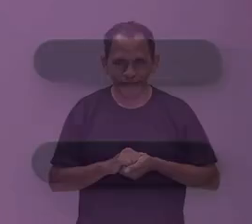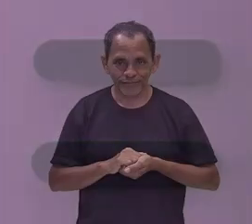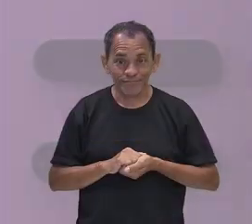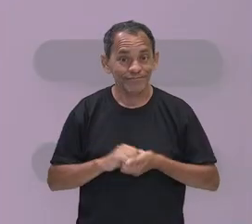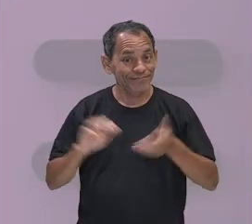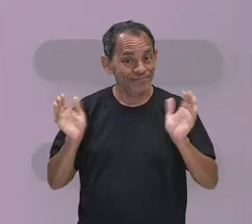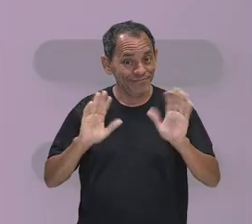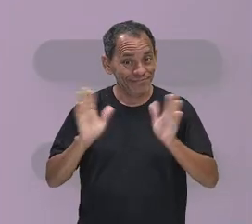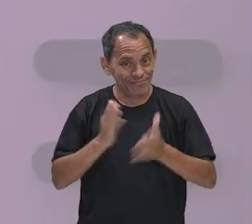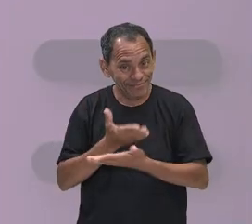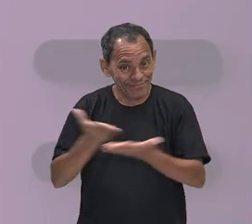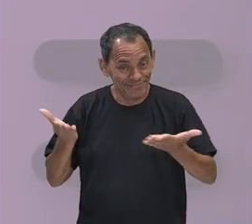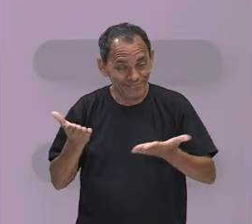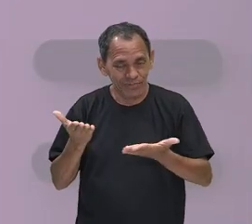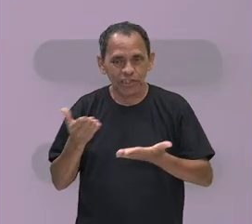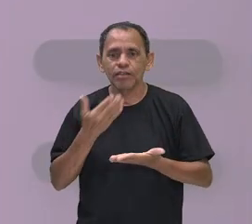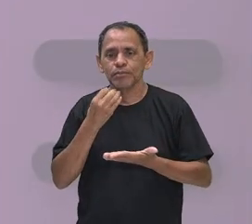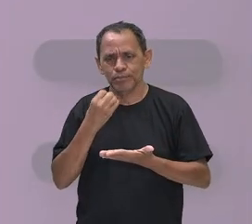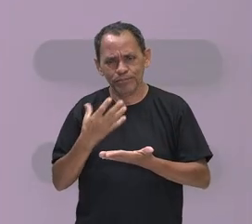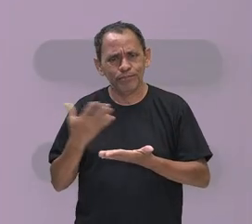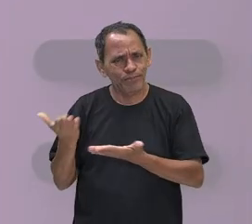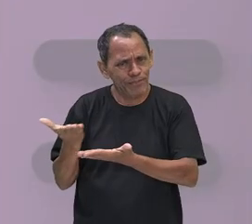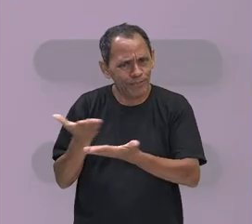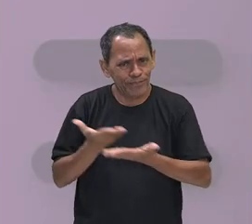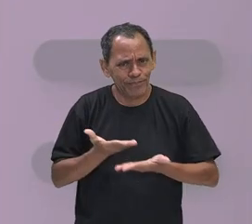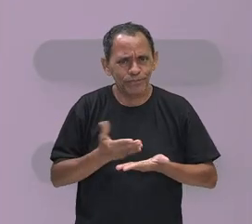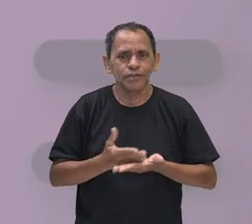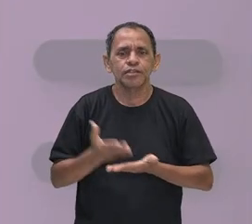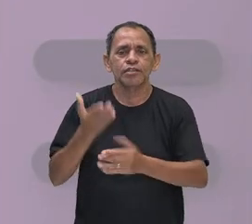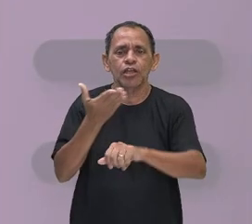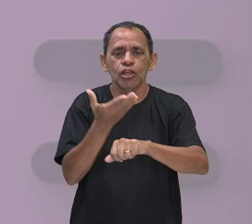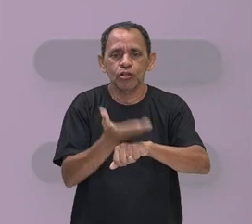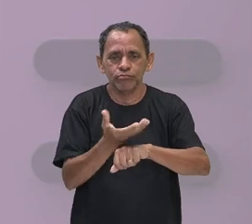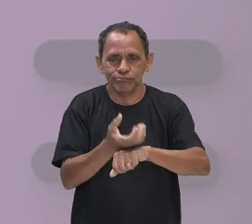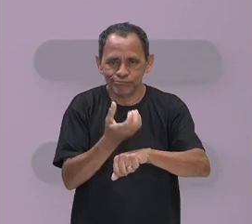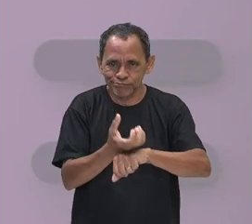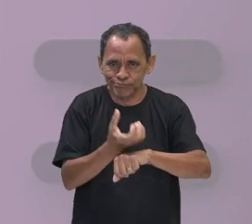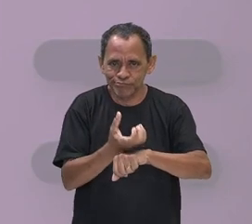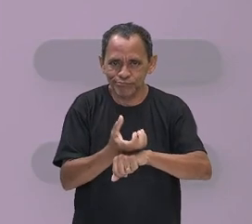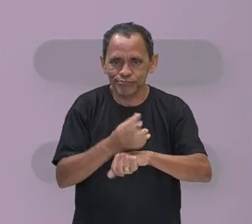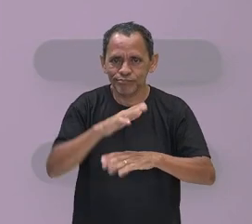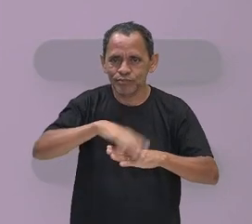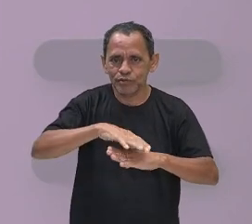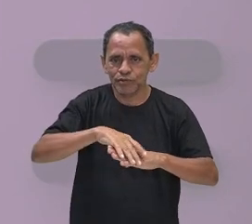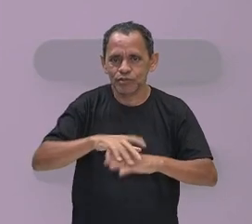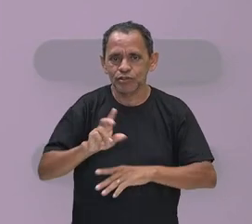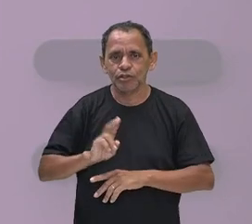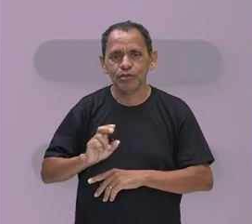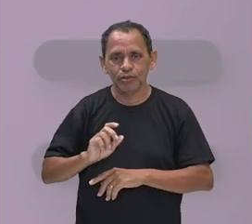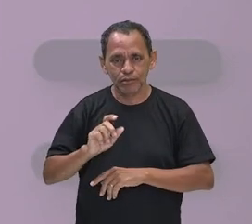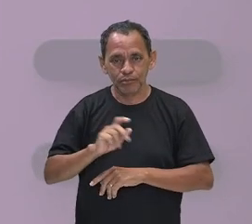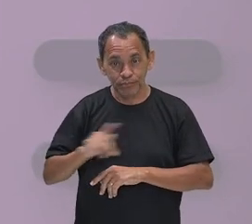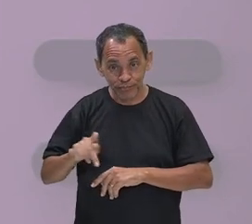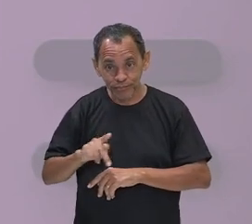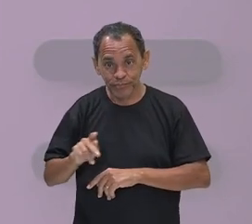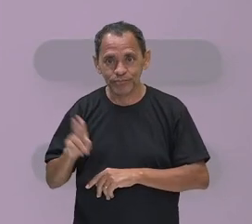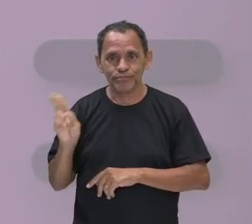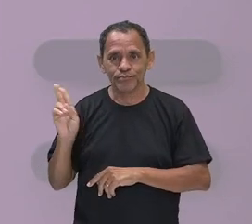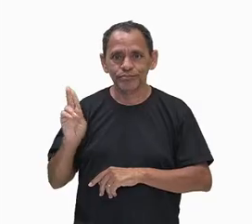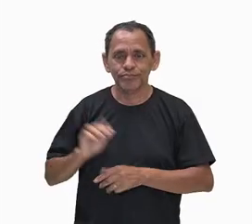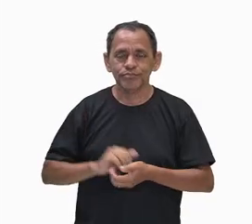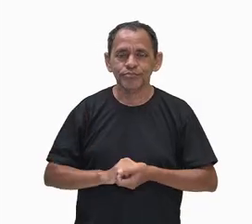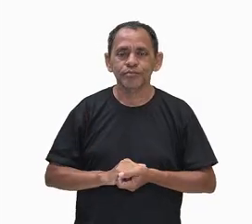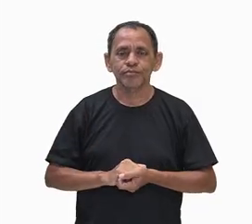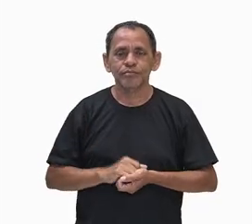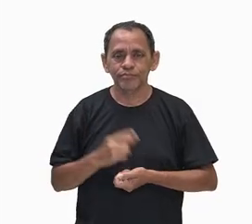Olá a todos sejam bem-vindos a nossa aula de matemática eu sou a professora Manoela Franco e agora a gente vai ver qual é a nossa